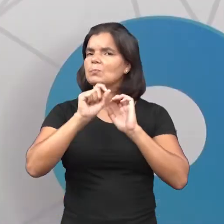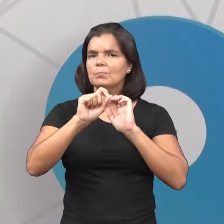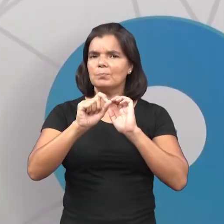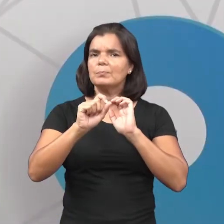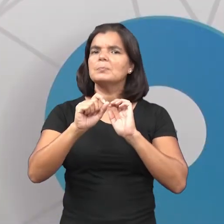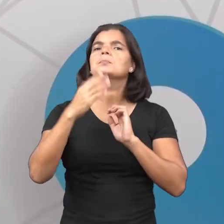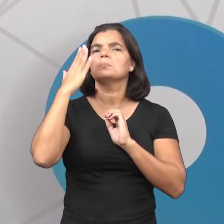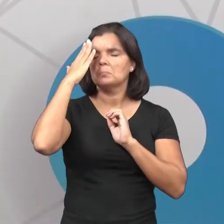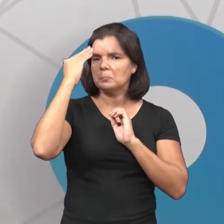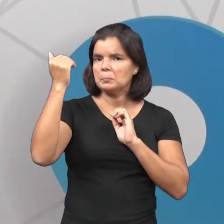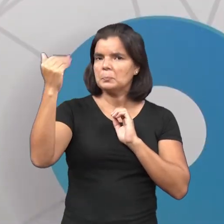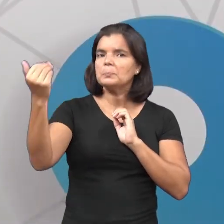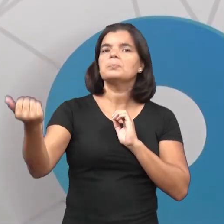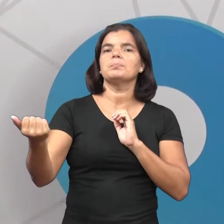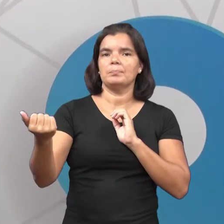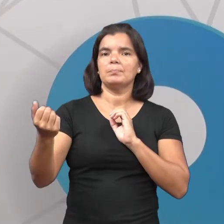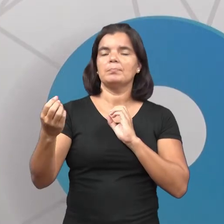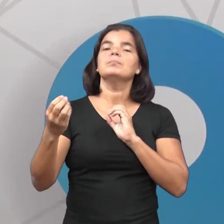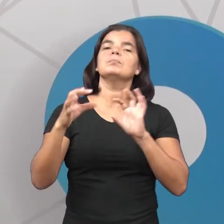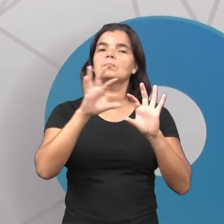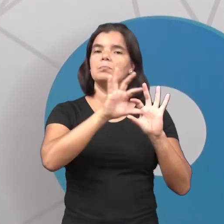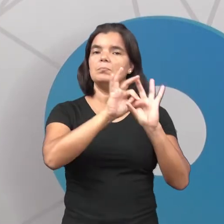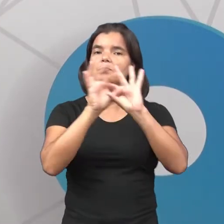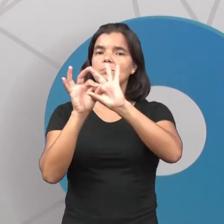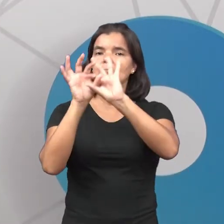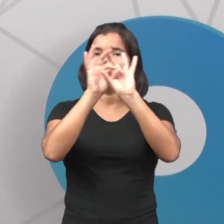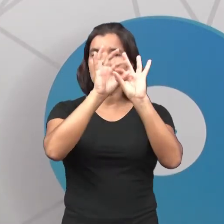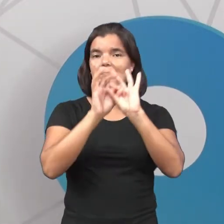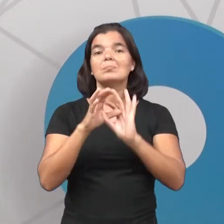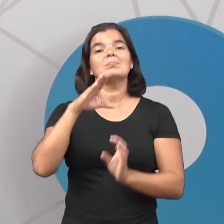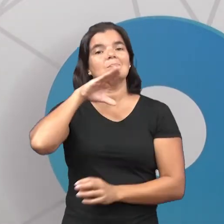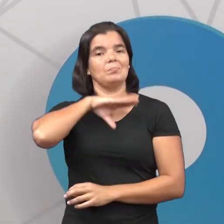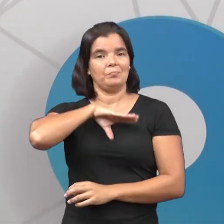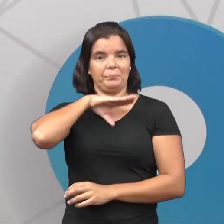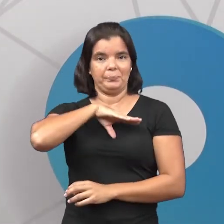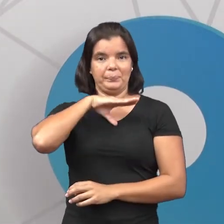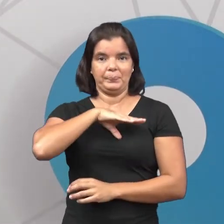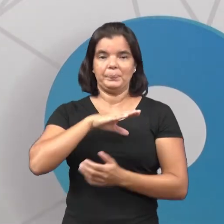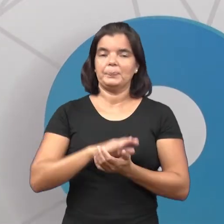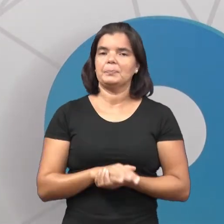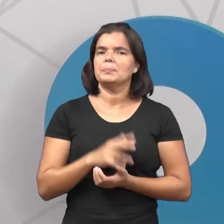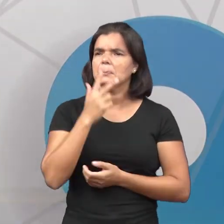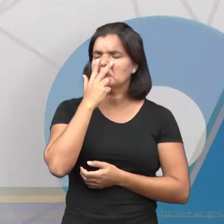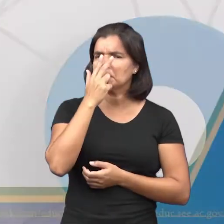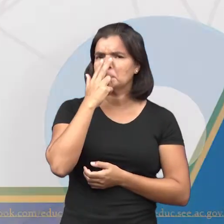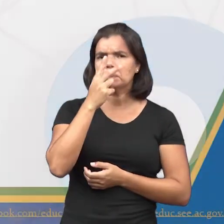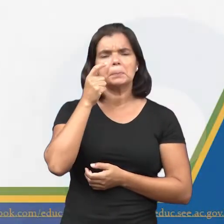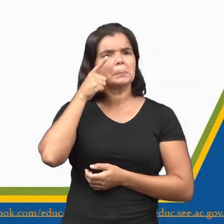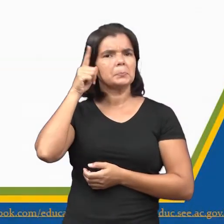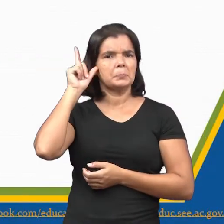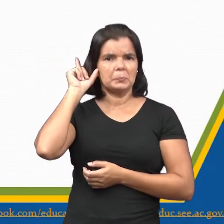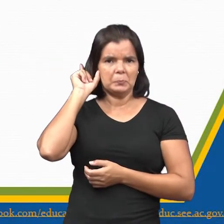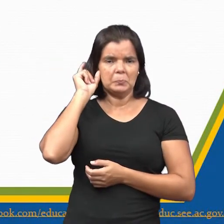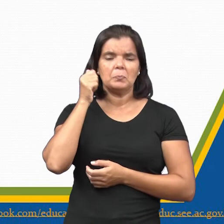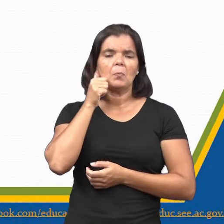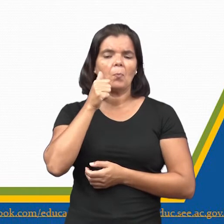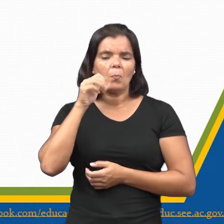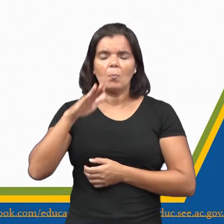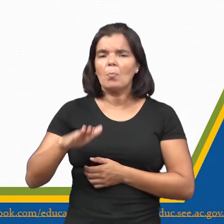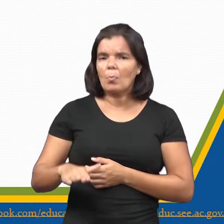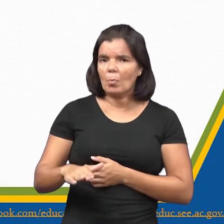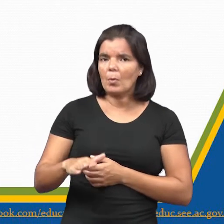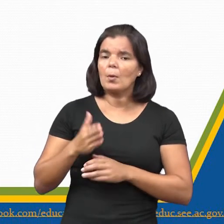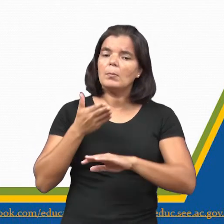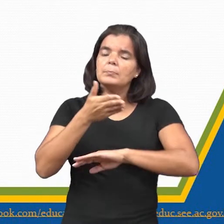finalistas regionais das Olimpíadas de Língua Portuguesa. Parece que foi ontem que, ainda menina, ia